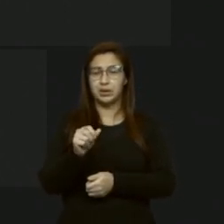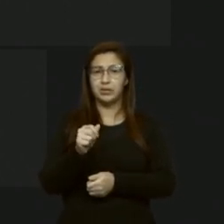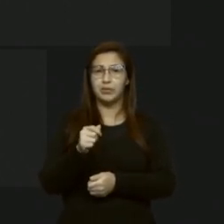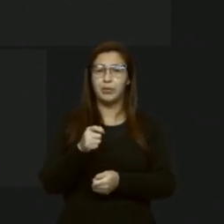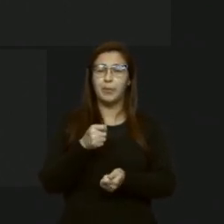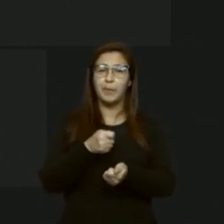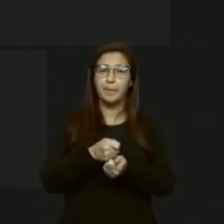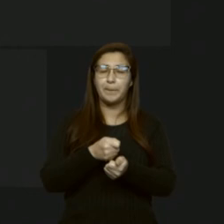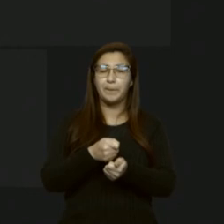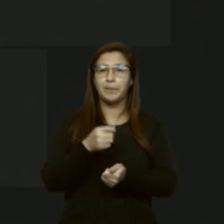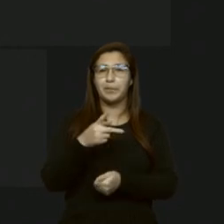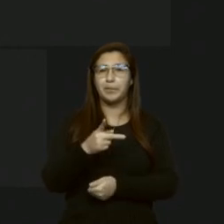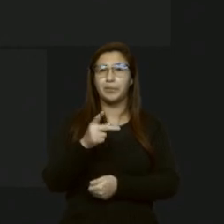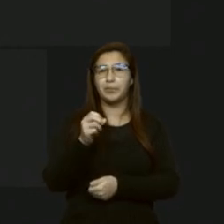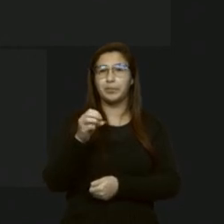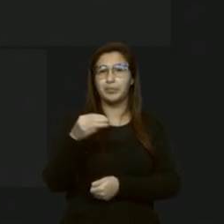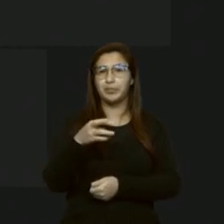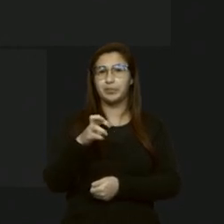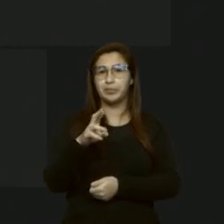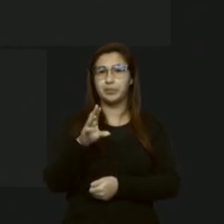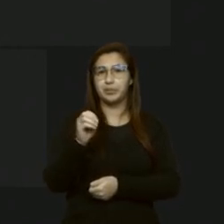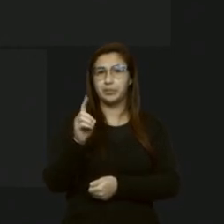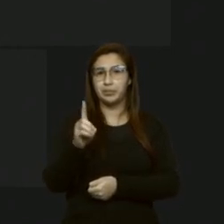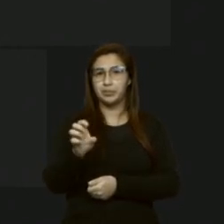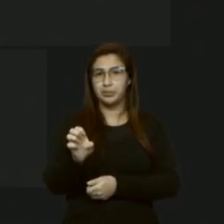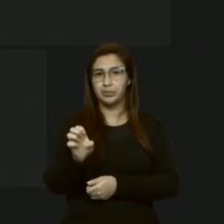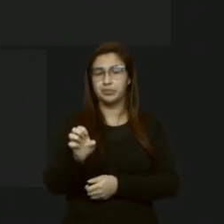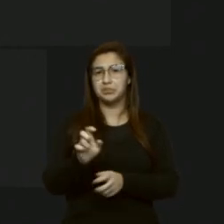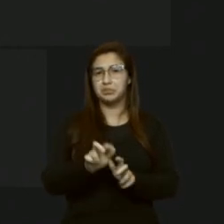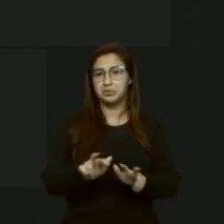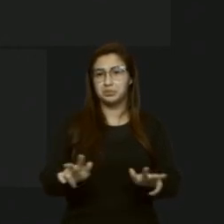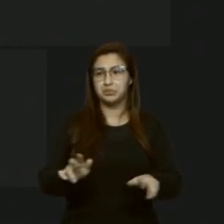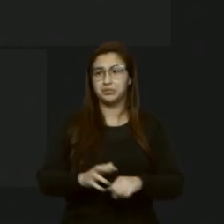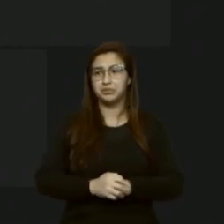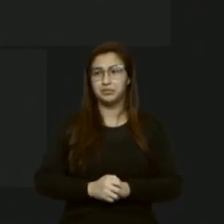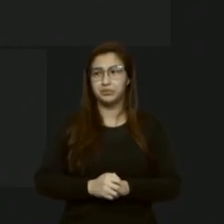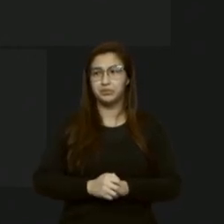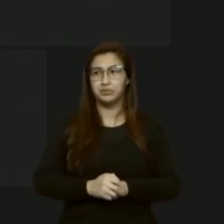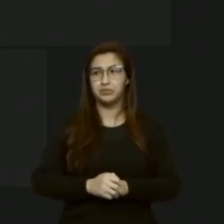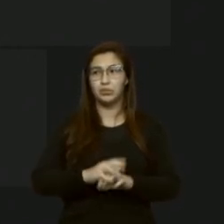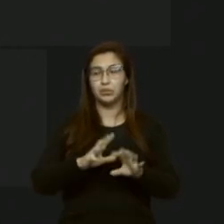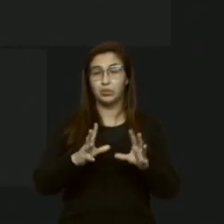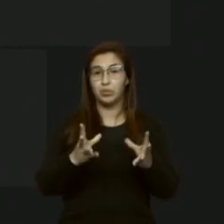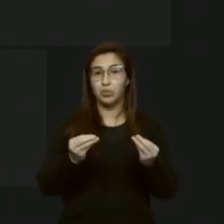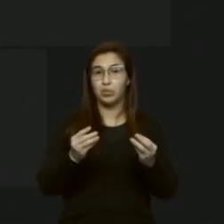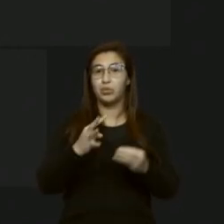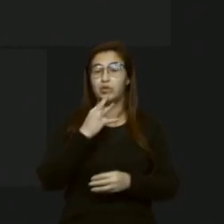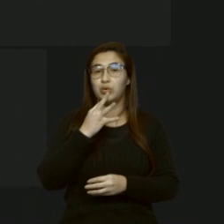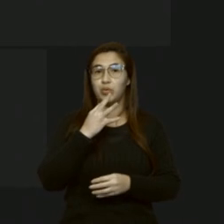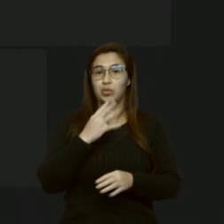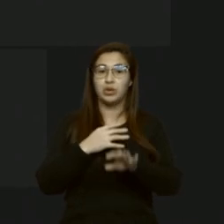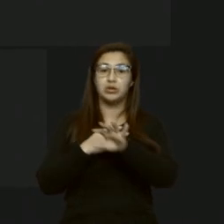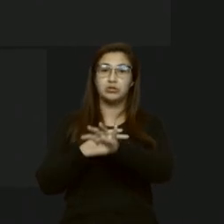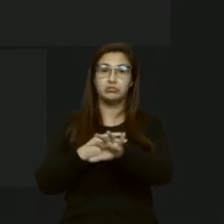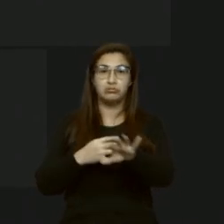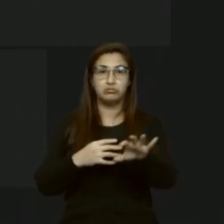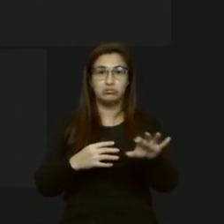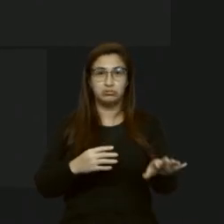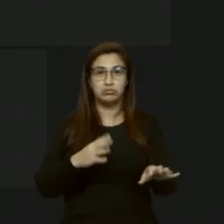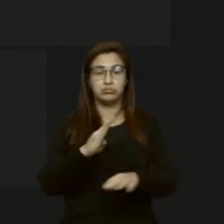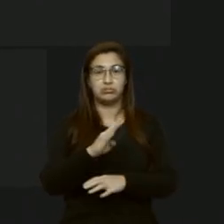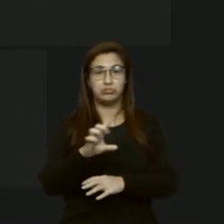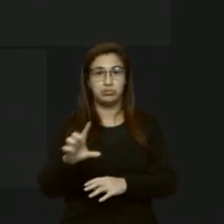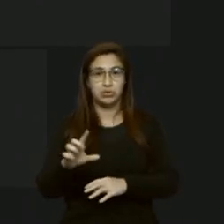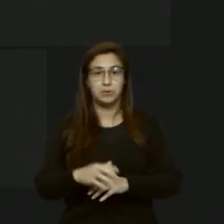outros municípios, próximo ao complexo do Badenfurt, muito conhecido aqui por todos que conhecem a nossa região, no município do Blumenau. E